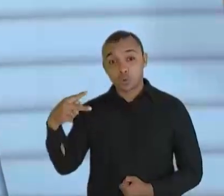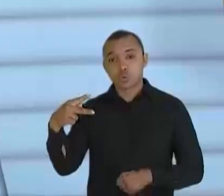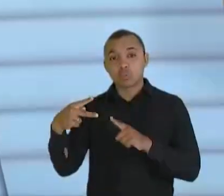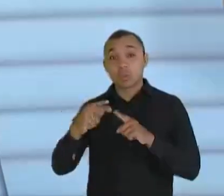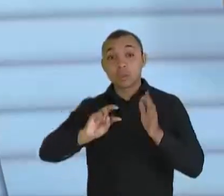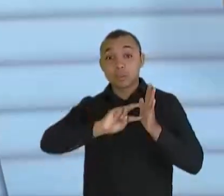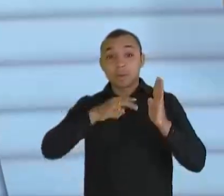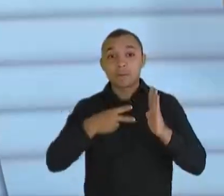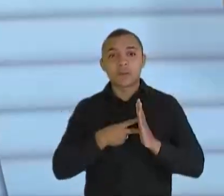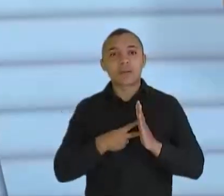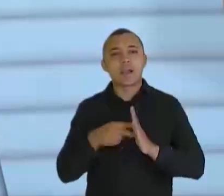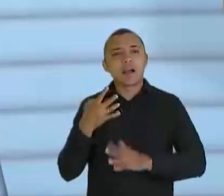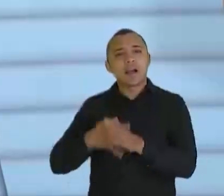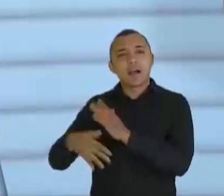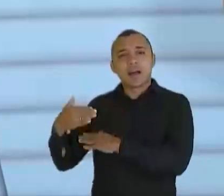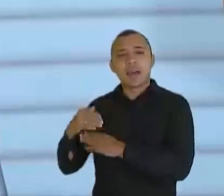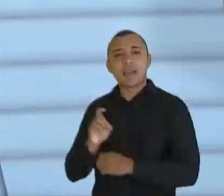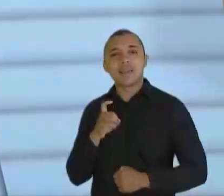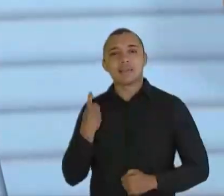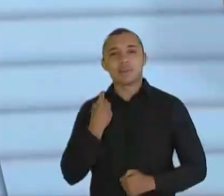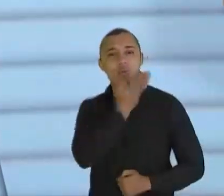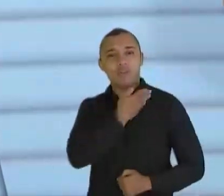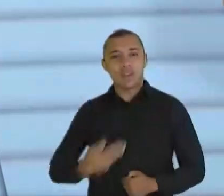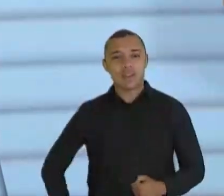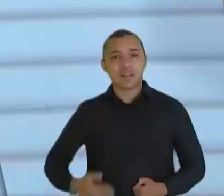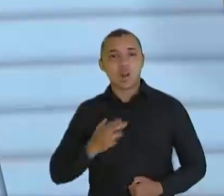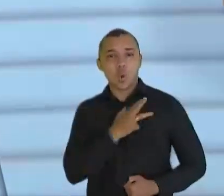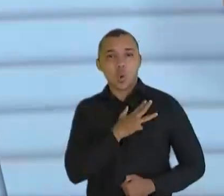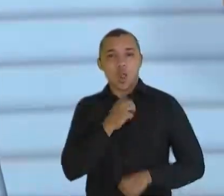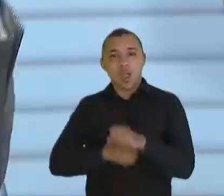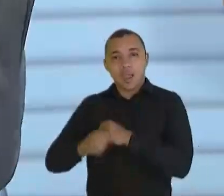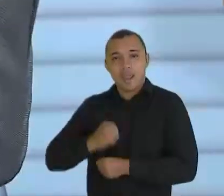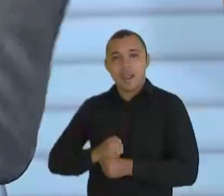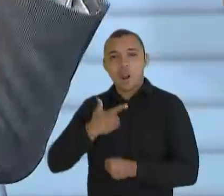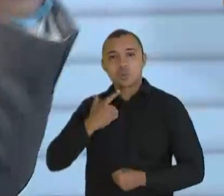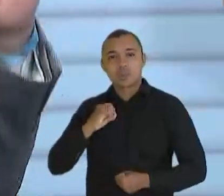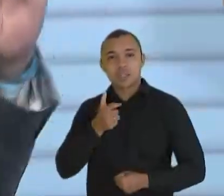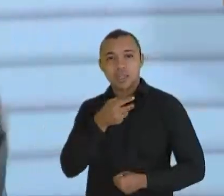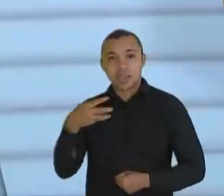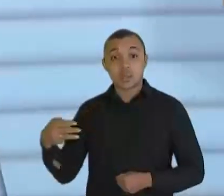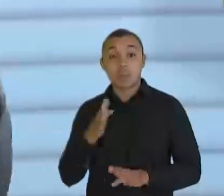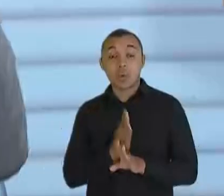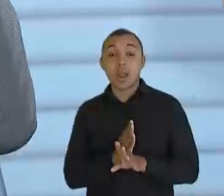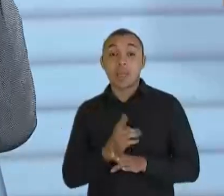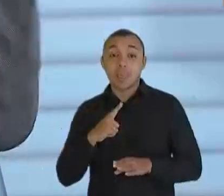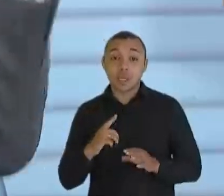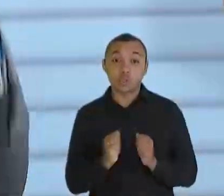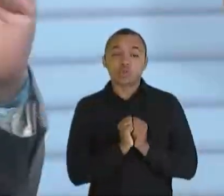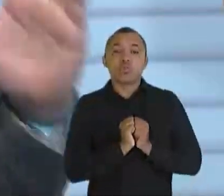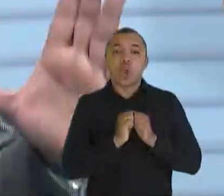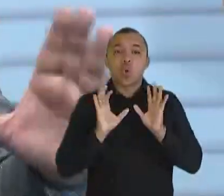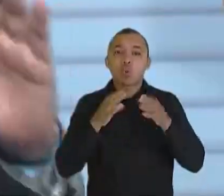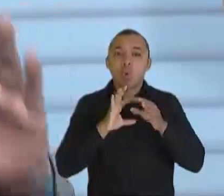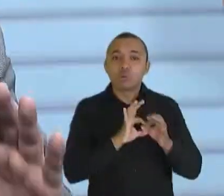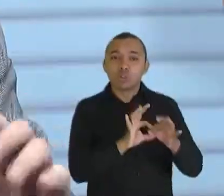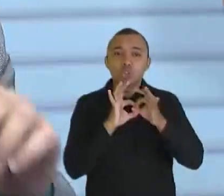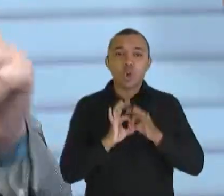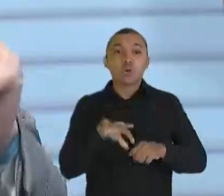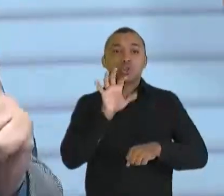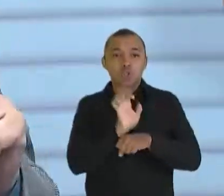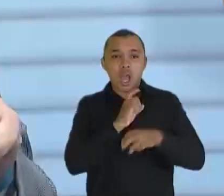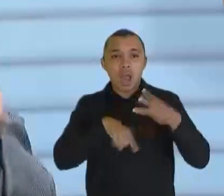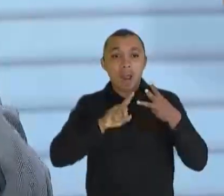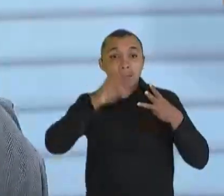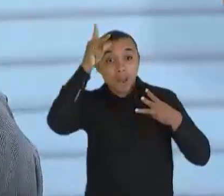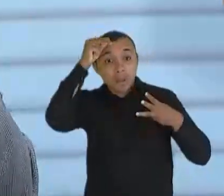ano do primeiro governo Lula, 2003, que seria um sistema único de segurança pública que tivesse união, Estado, município, todo mundo sabendo no papel e